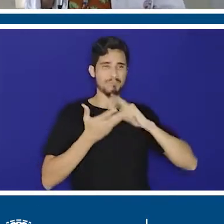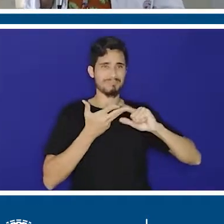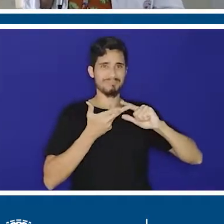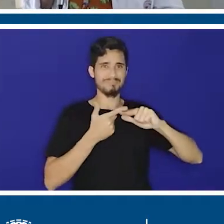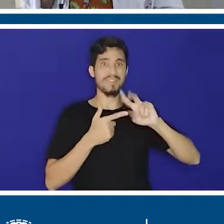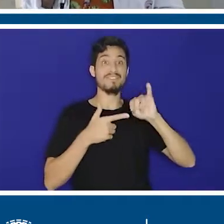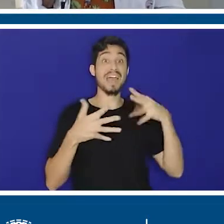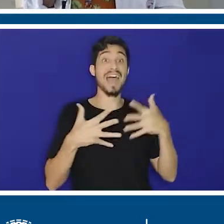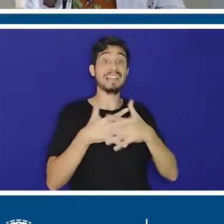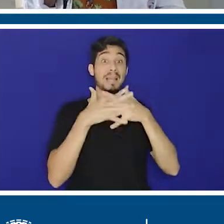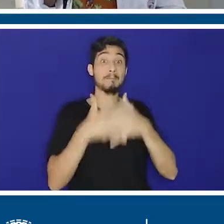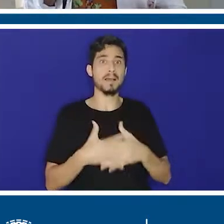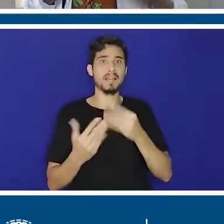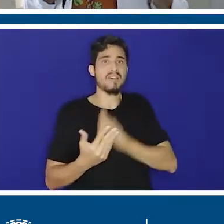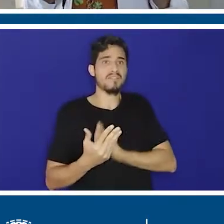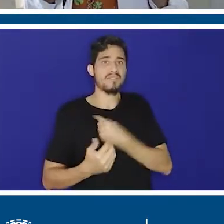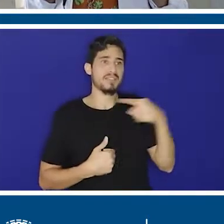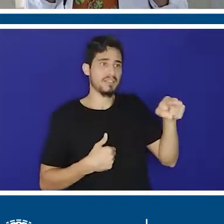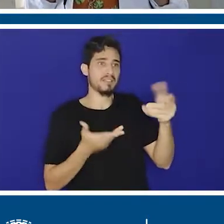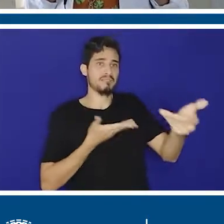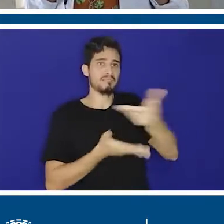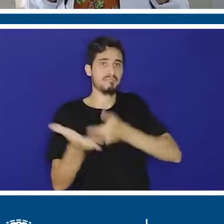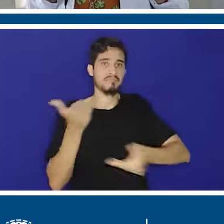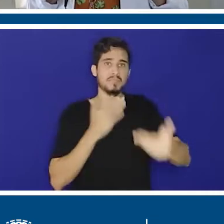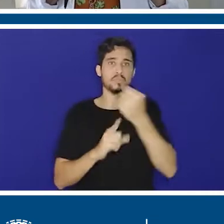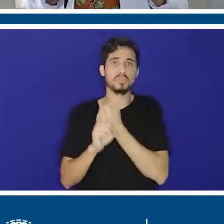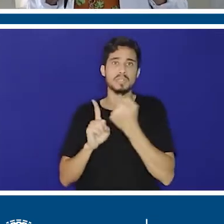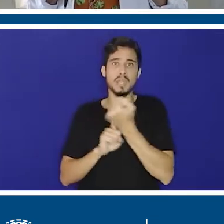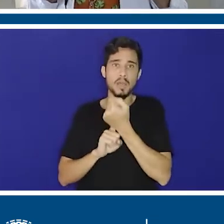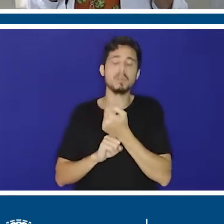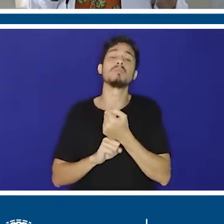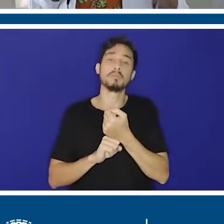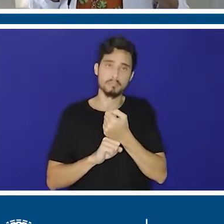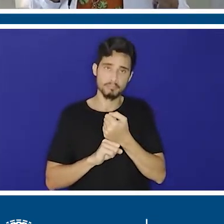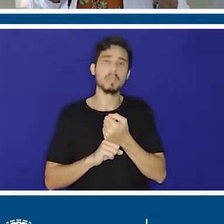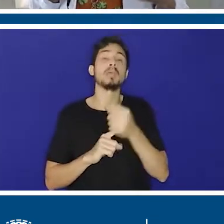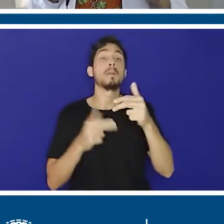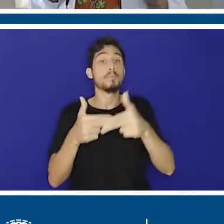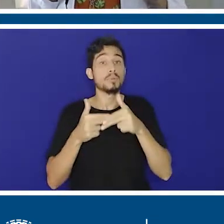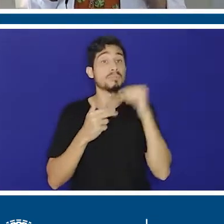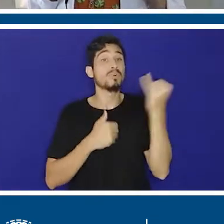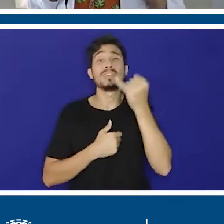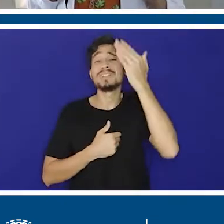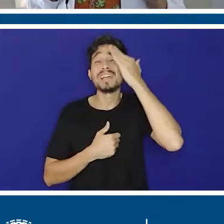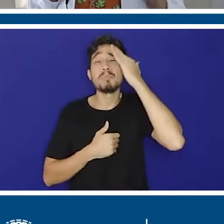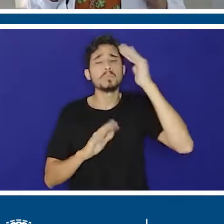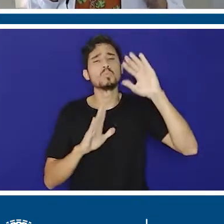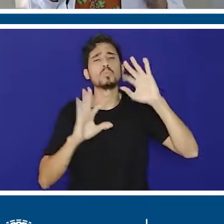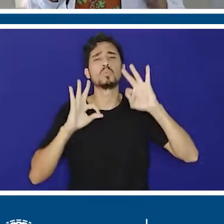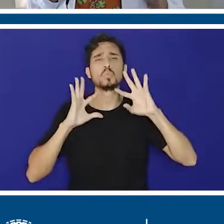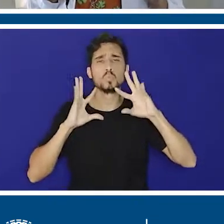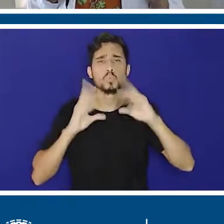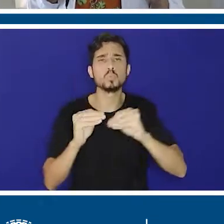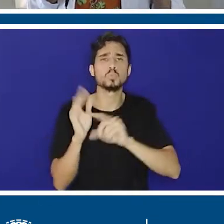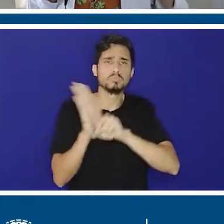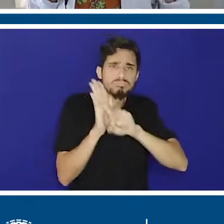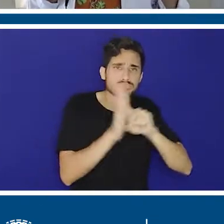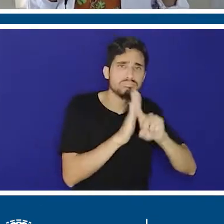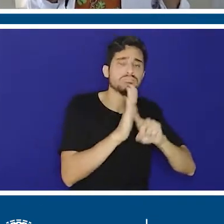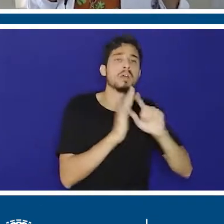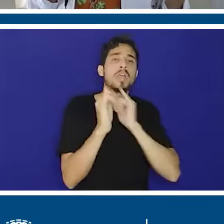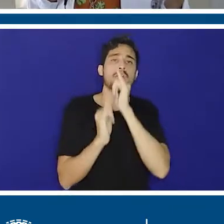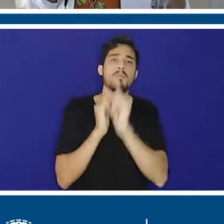vida social, tá? Porque a gente entende que a medicalização deva ser sempre,